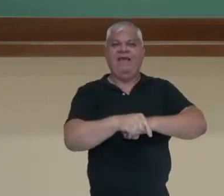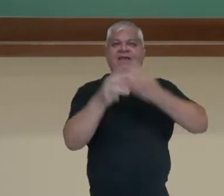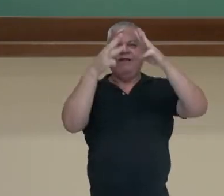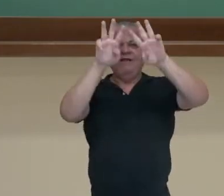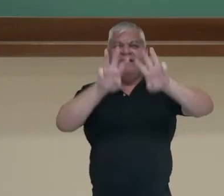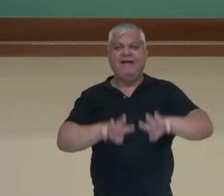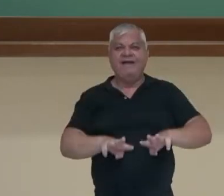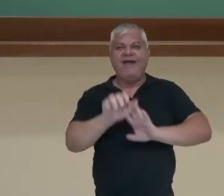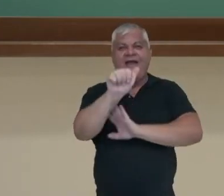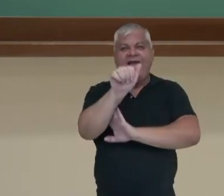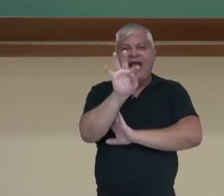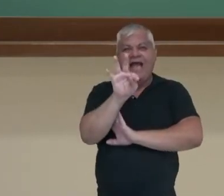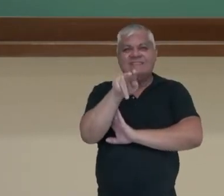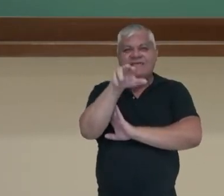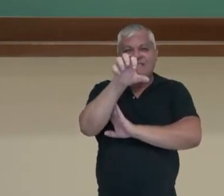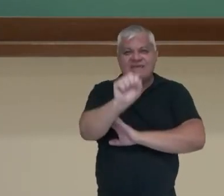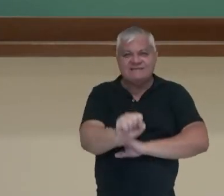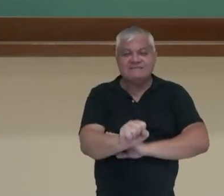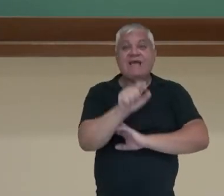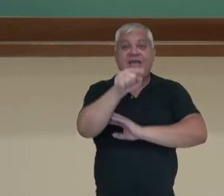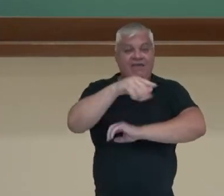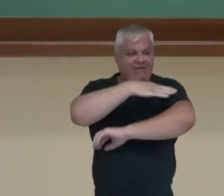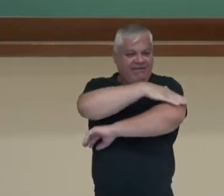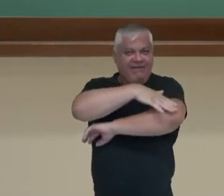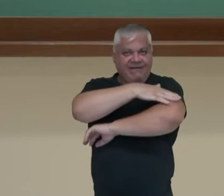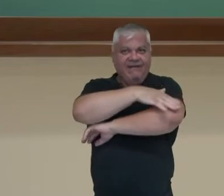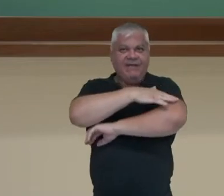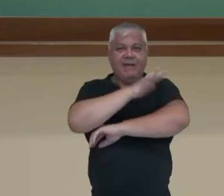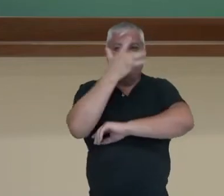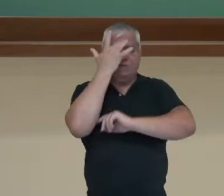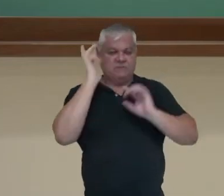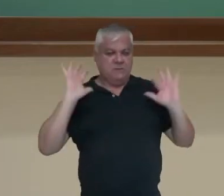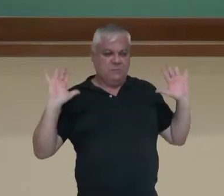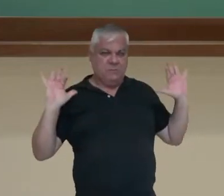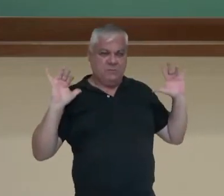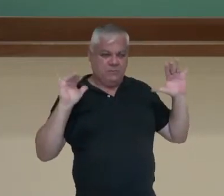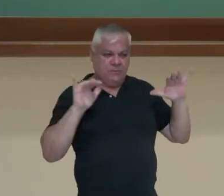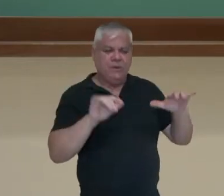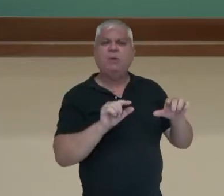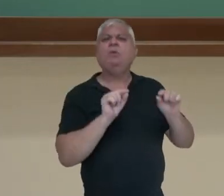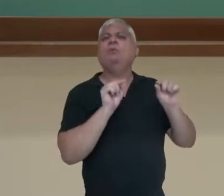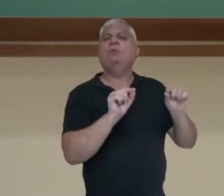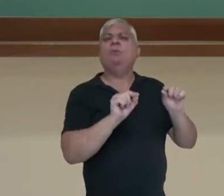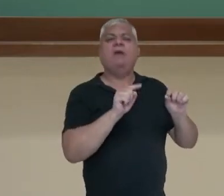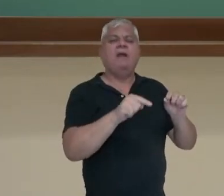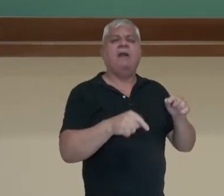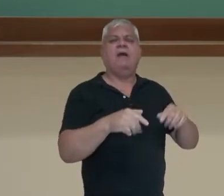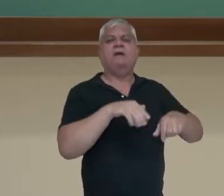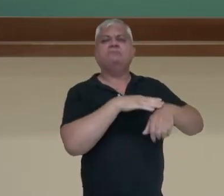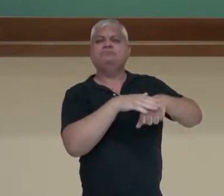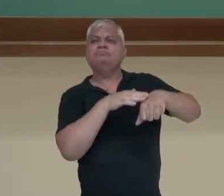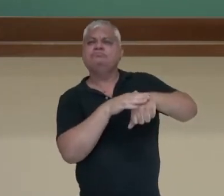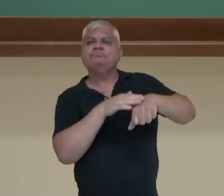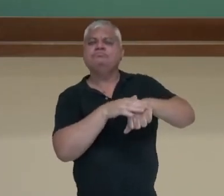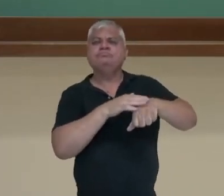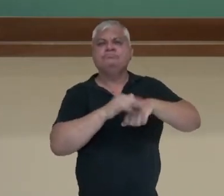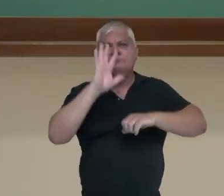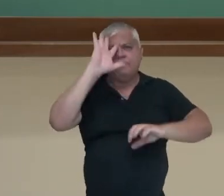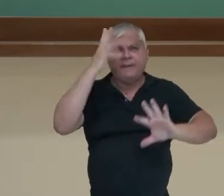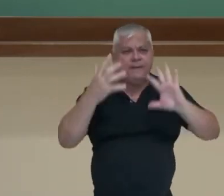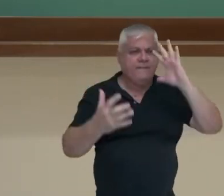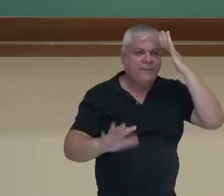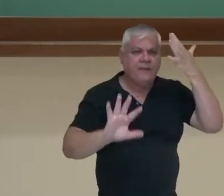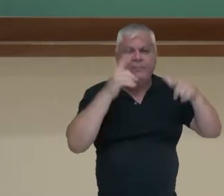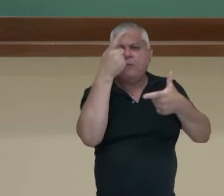principalmente na ágora, que é a praça. Então a galera ia lá para a praça resolver as decisões mais importantes,